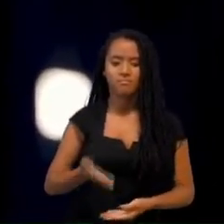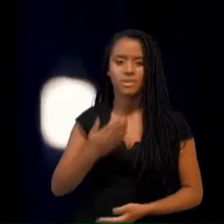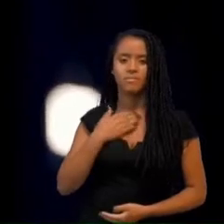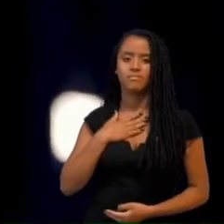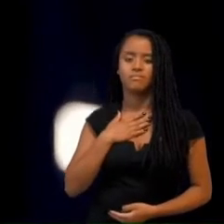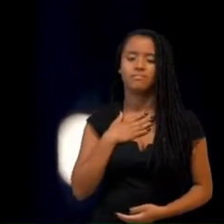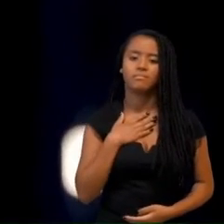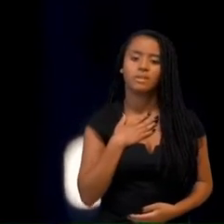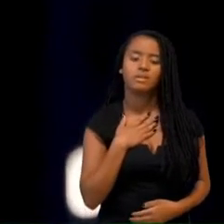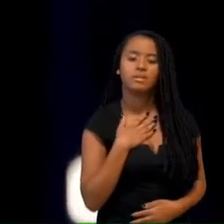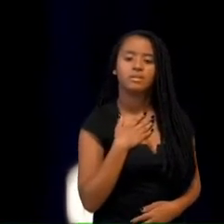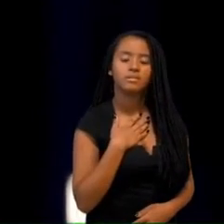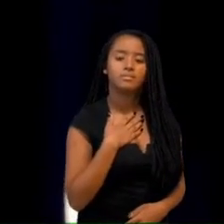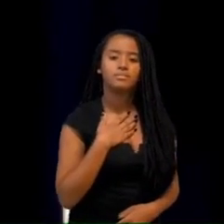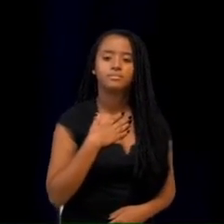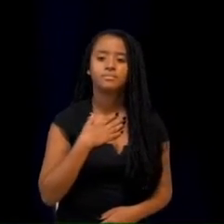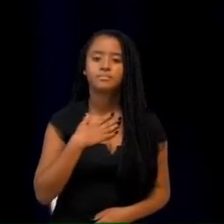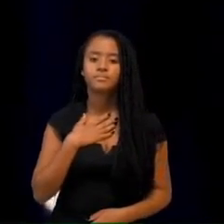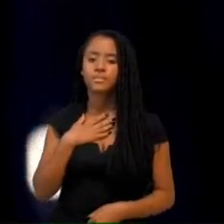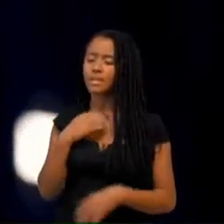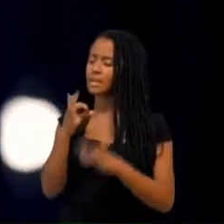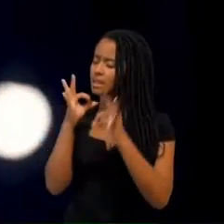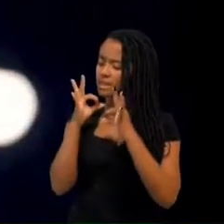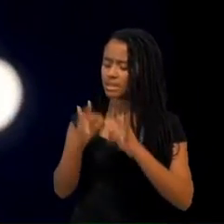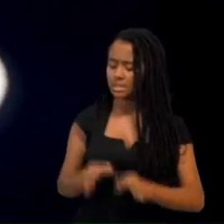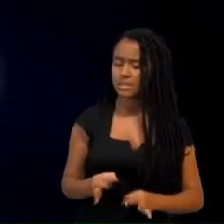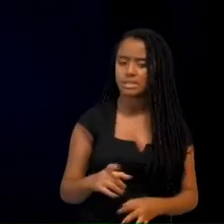para mim é